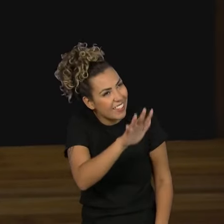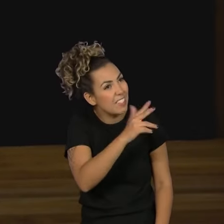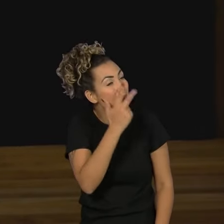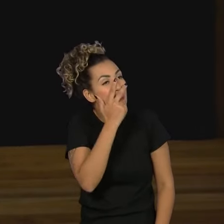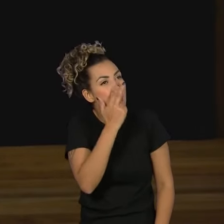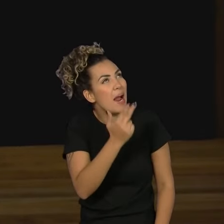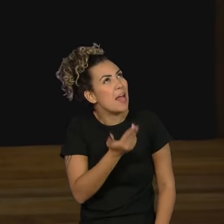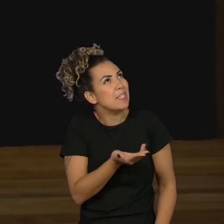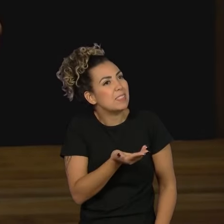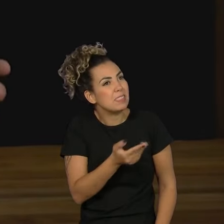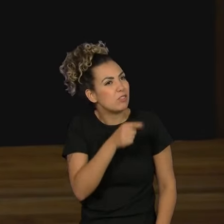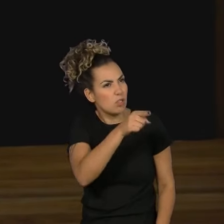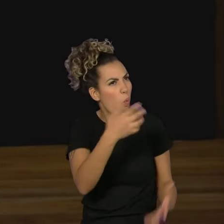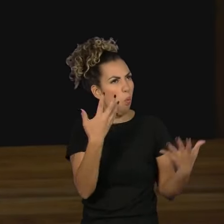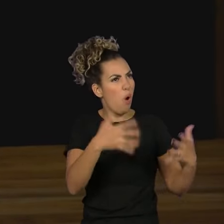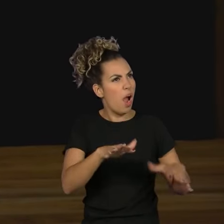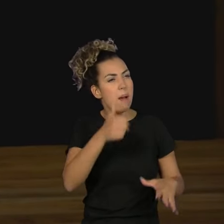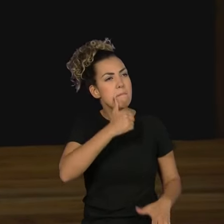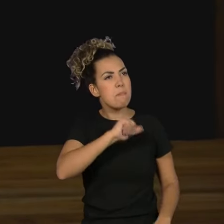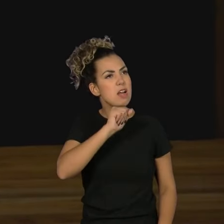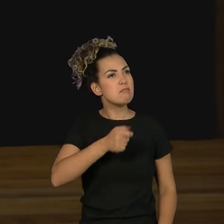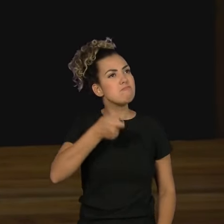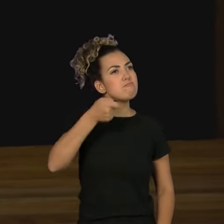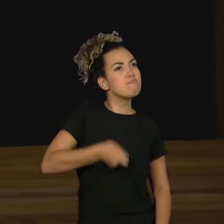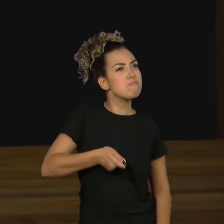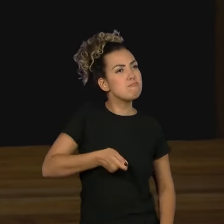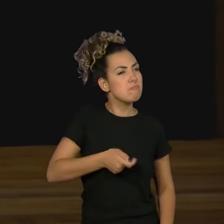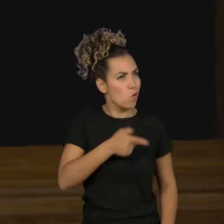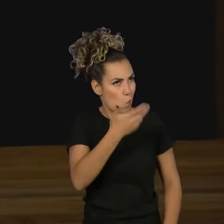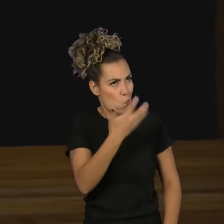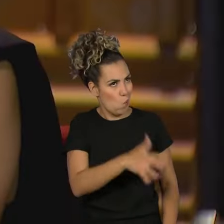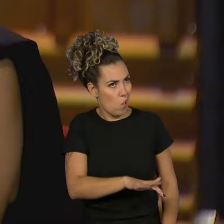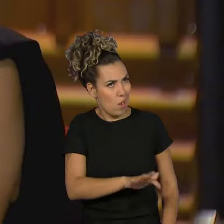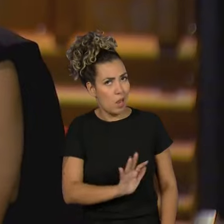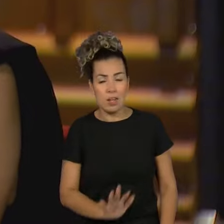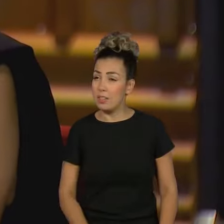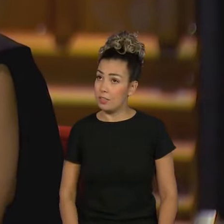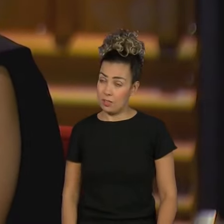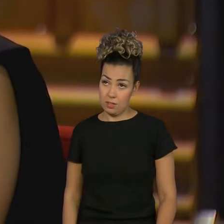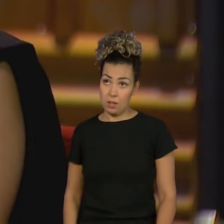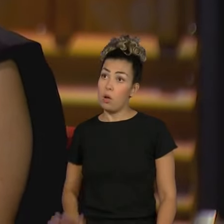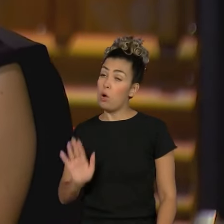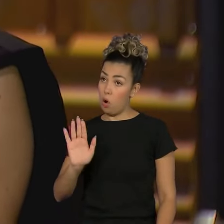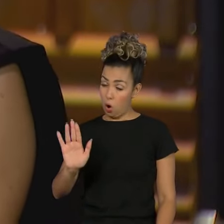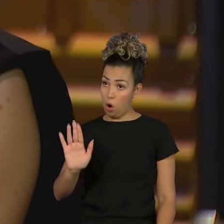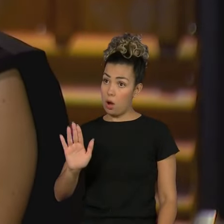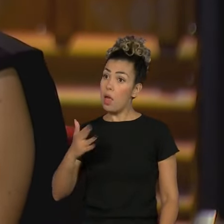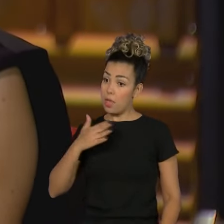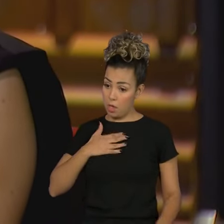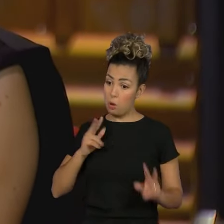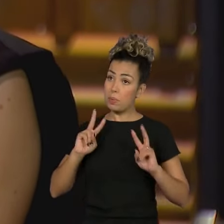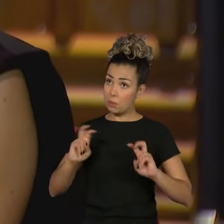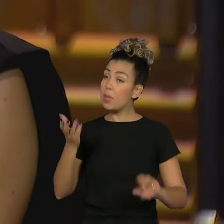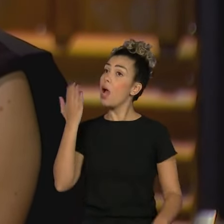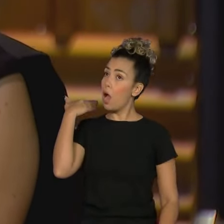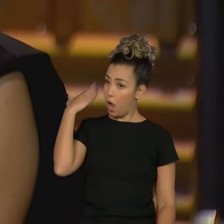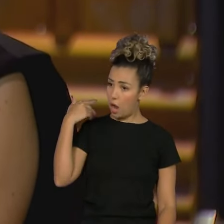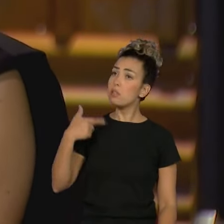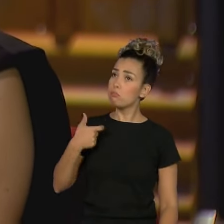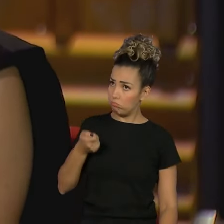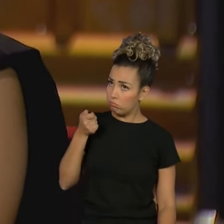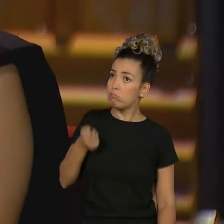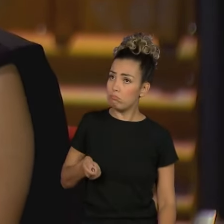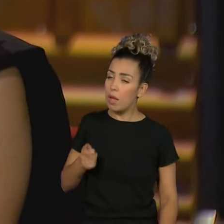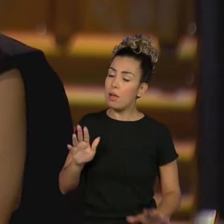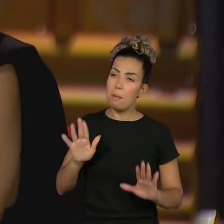vai querer ser aquela mãe que vai dizer o que que elas fazem Olha eu descobri que eu já quis eu descobri que eu já quis